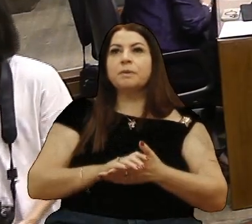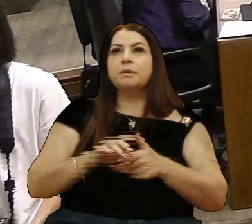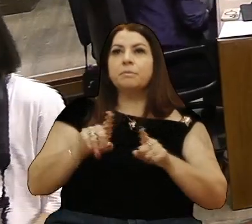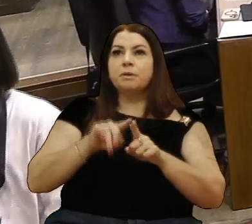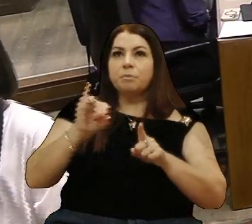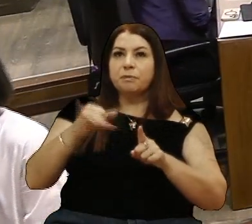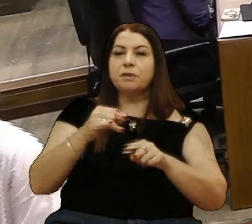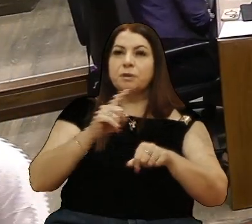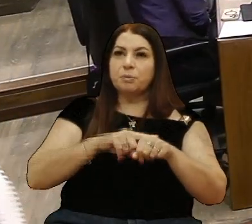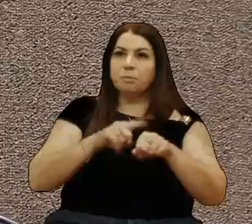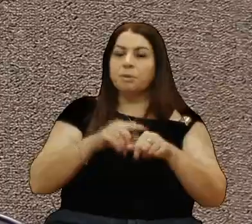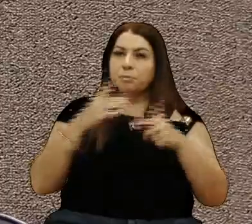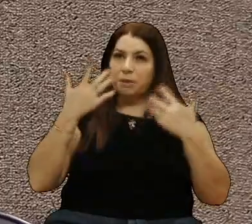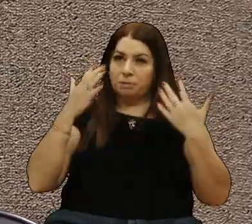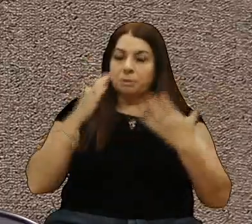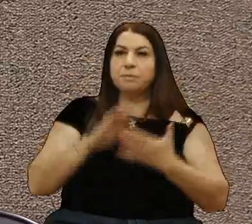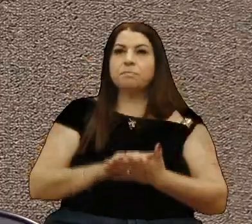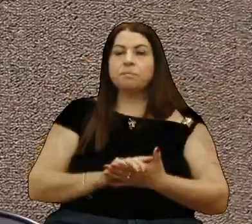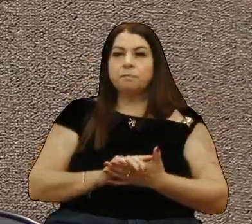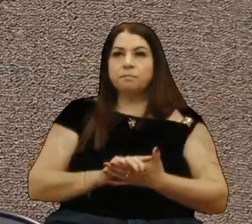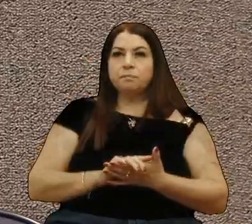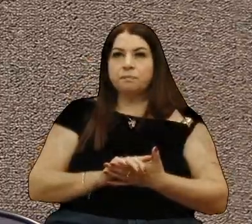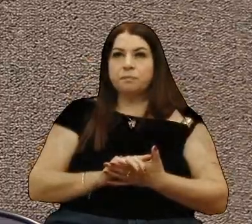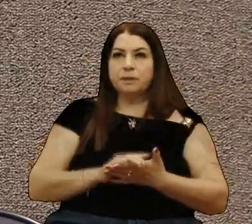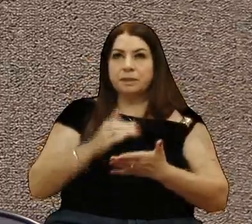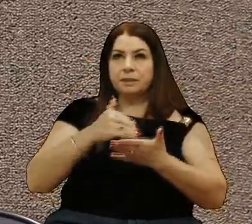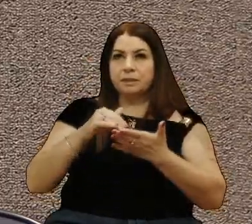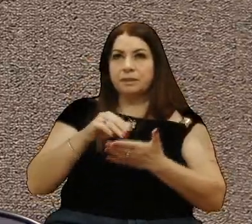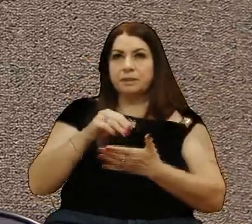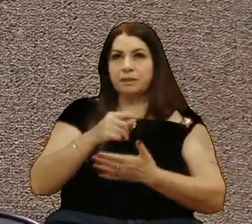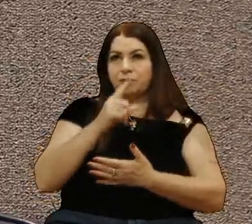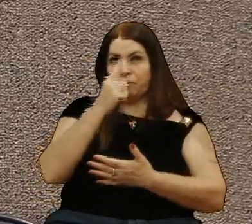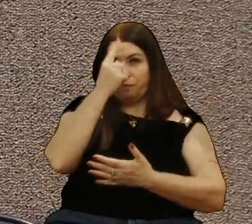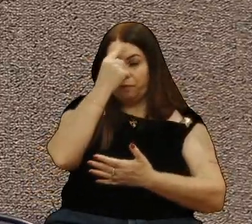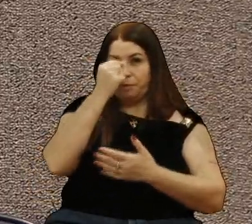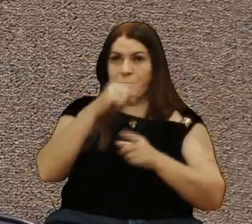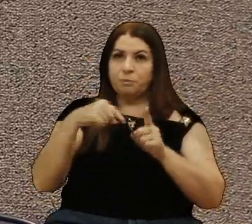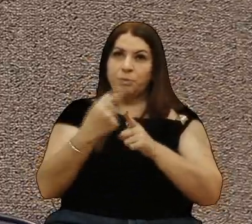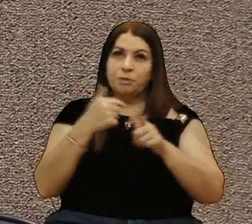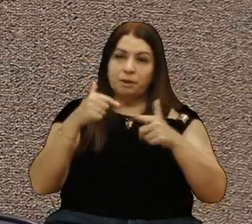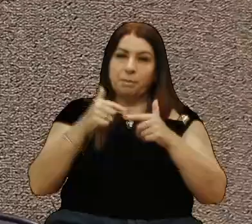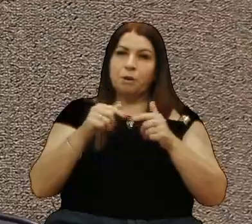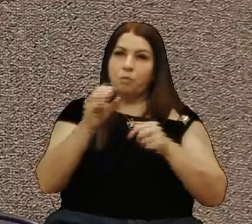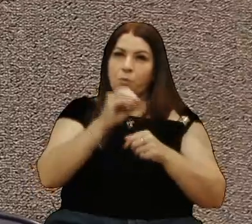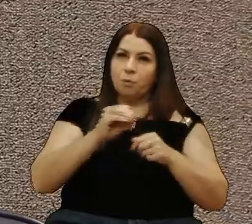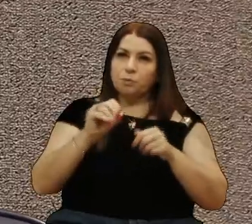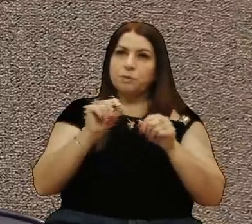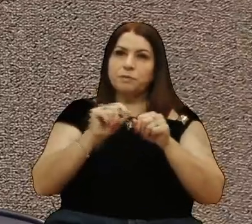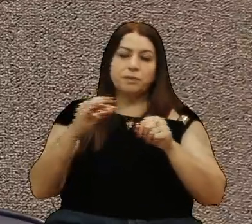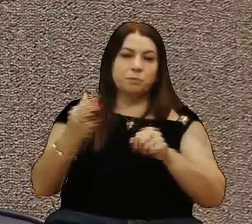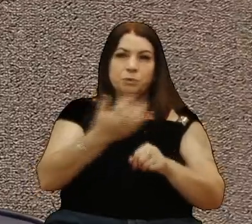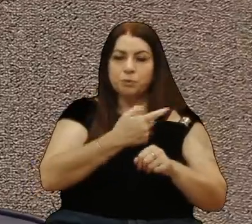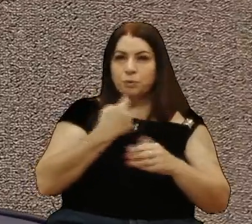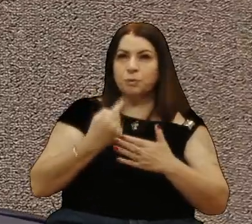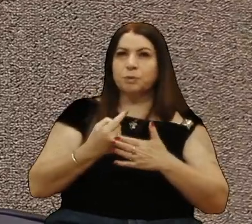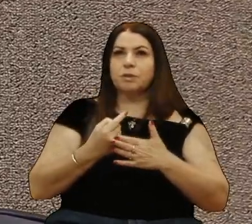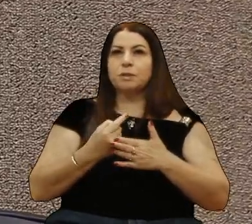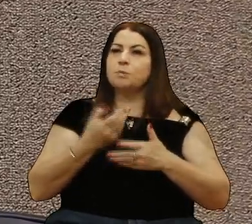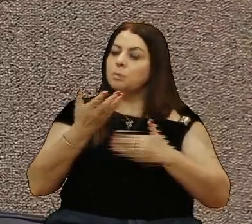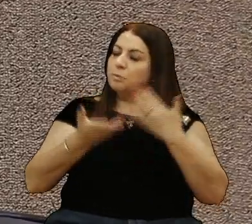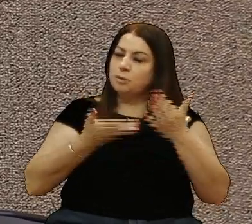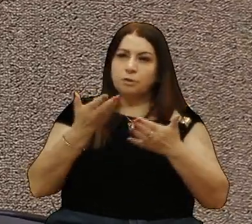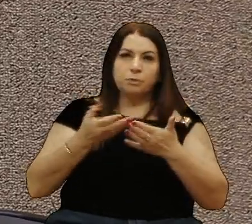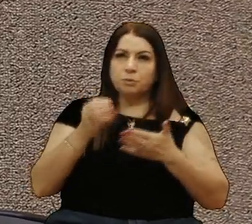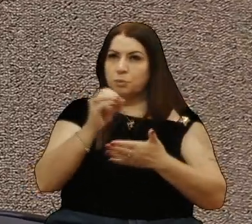aproveitar o momento para parabenizar o secretário Weber, pelo excelente serviço que está fazendo para todos nós, o seu atendimento